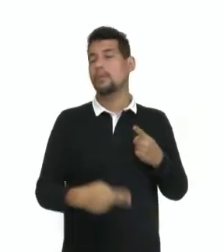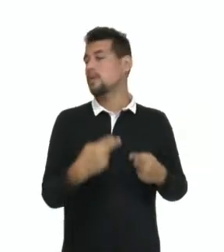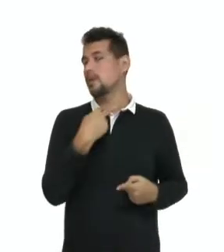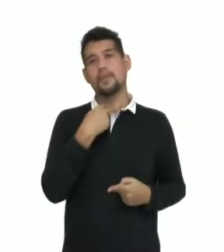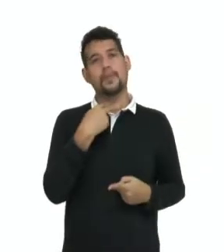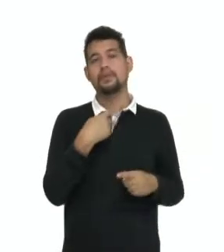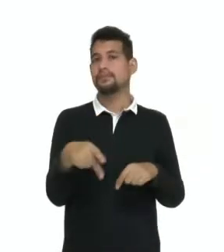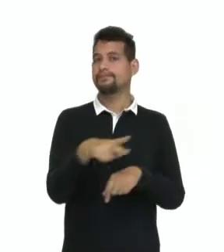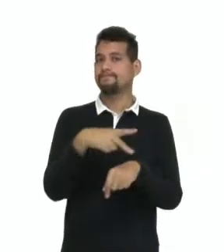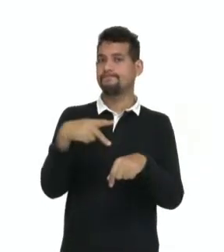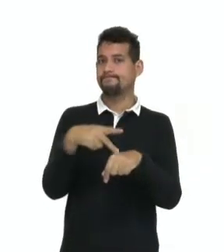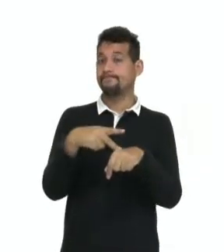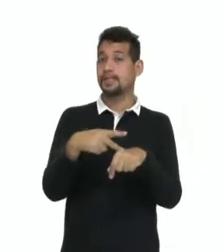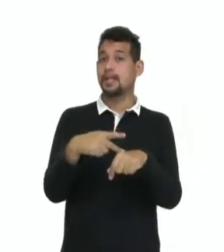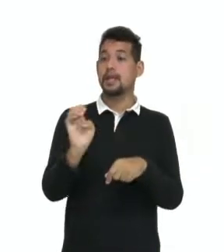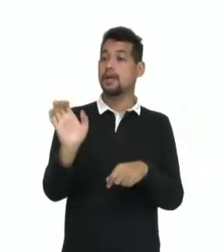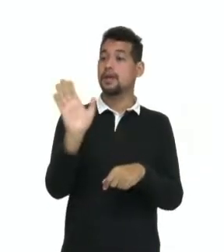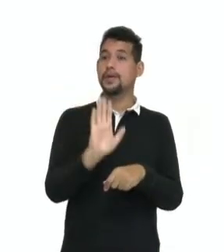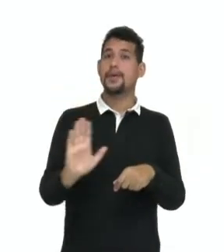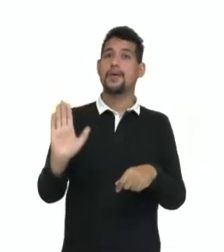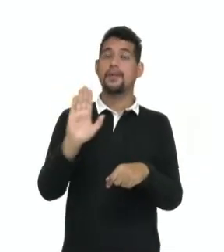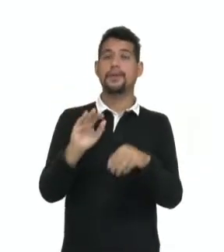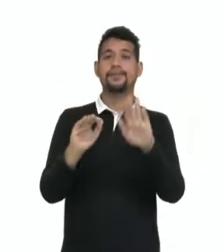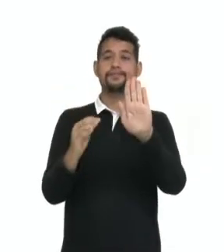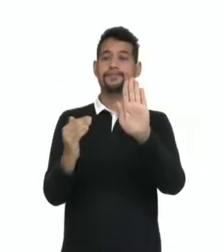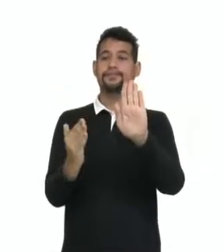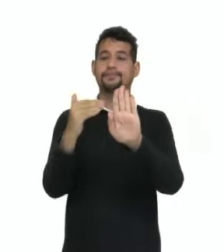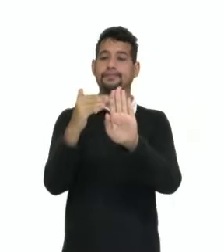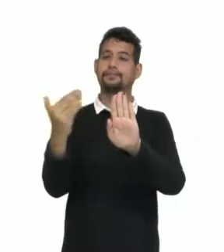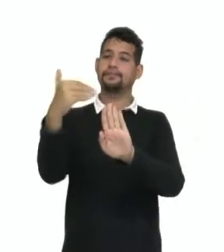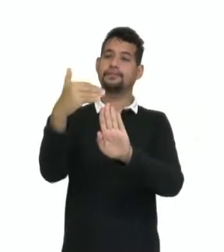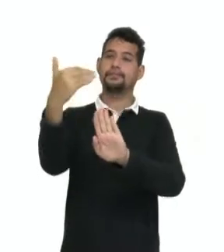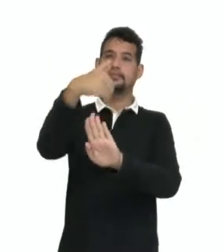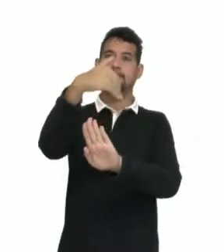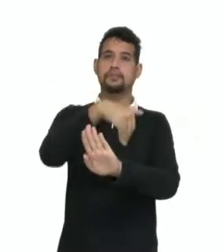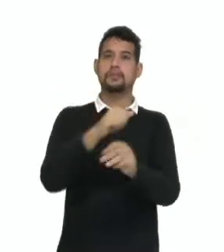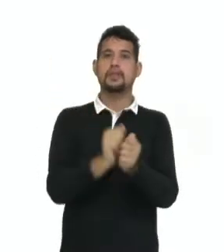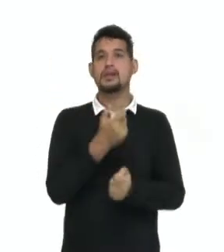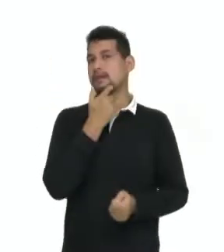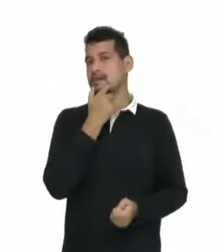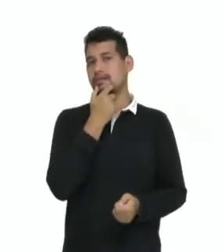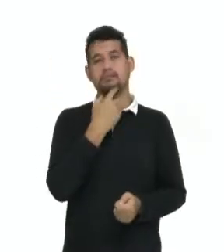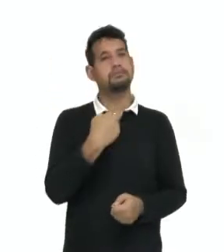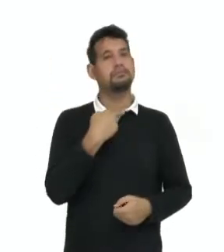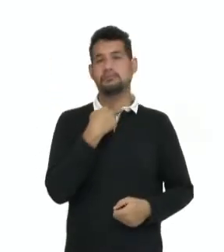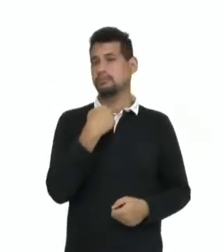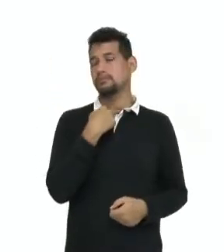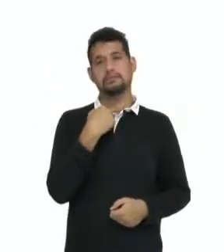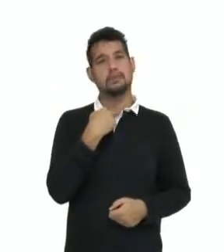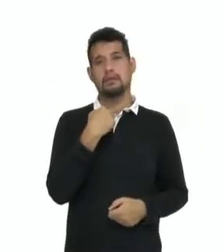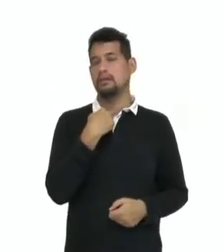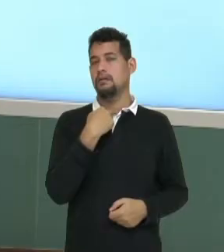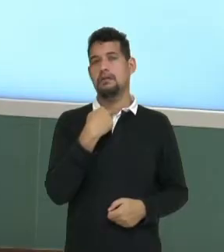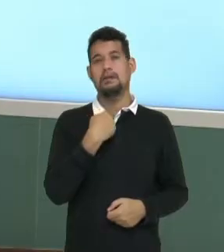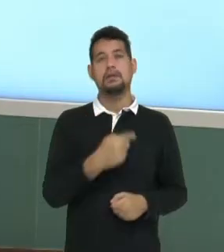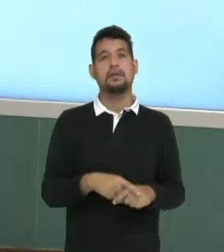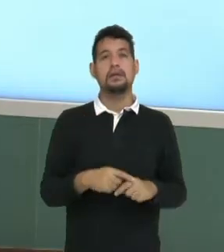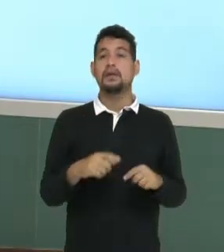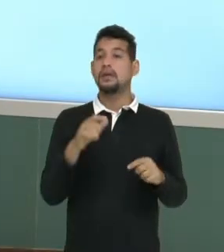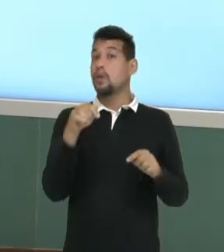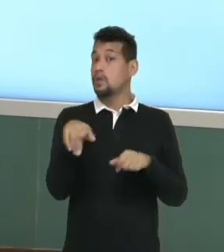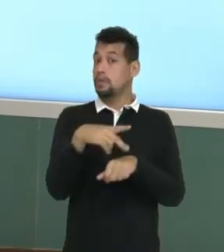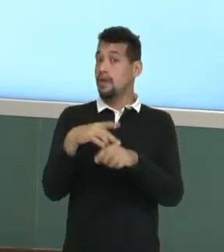países continentais da Europa comercializassem com a Inglaterra, né, esse país insular. Os